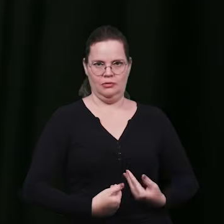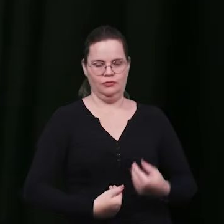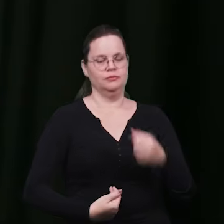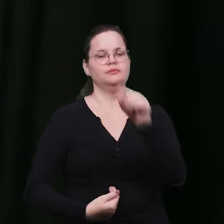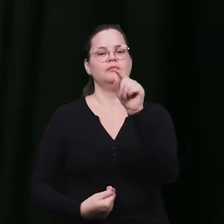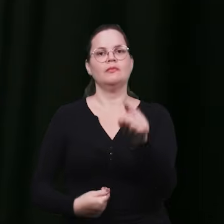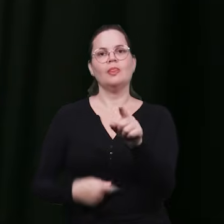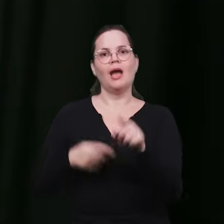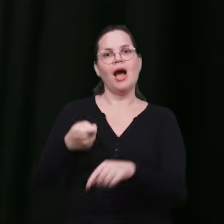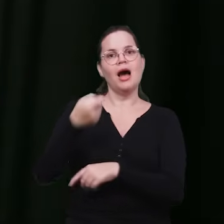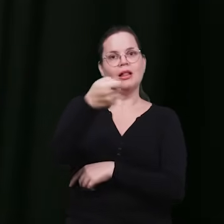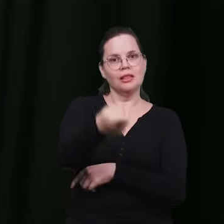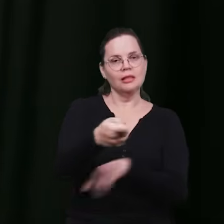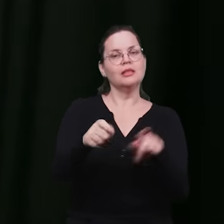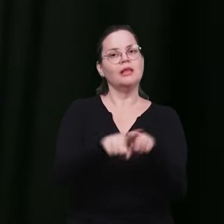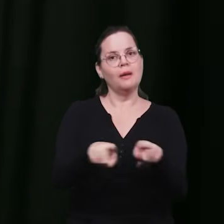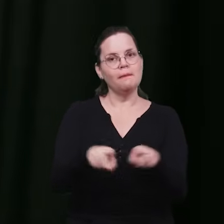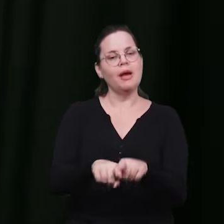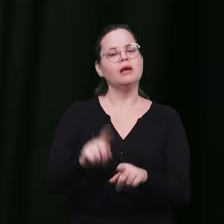os vasos de ouro para o templo,